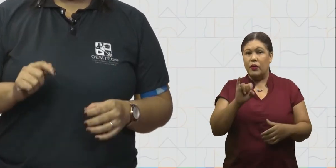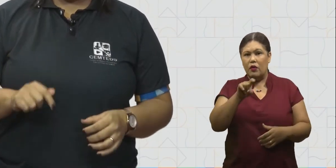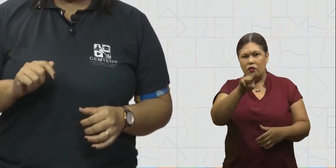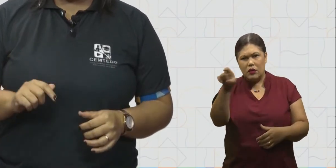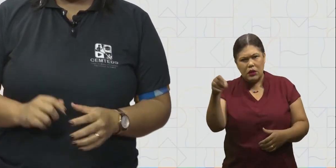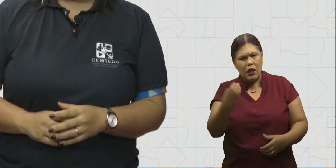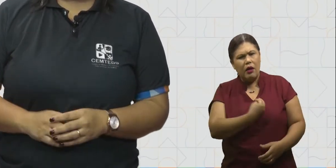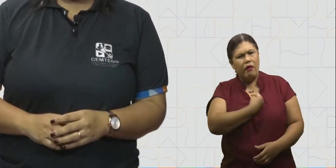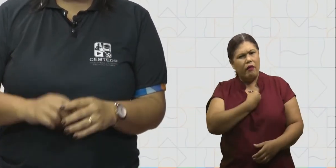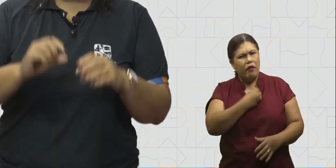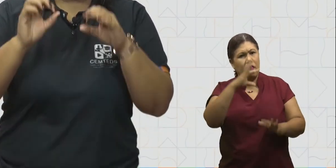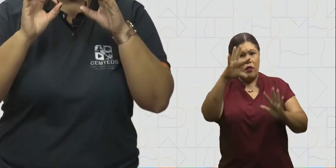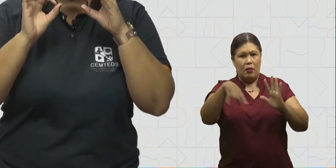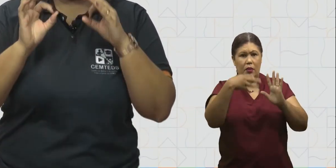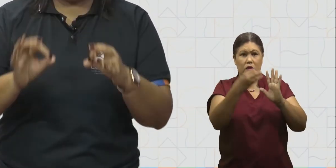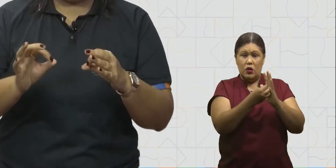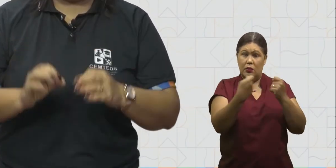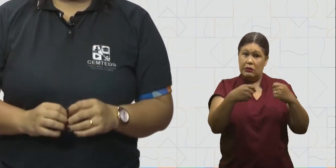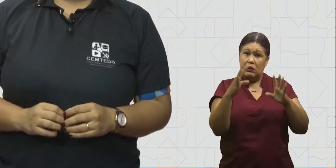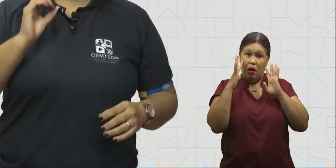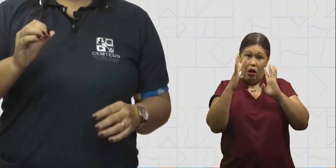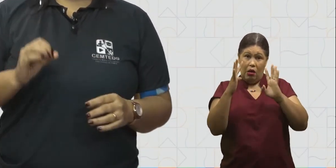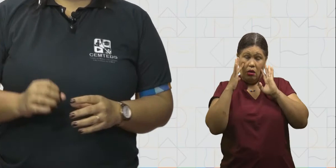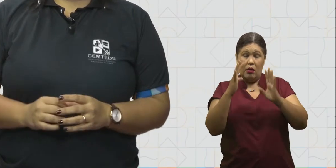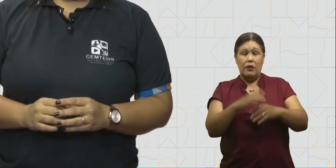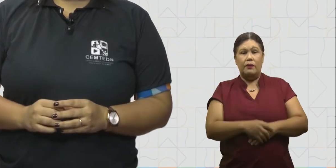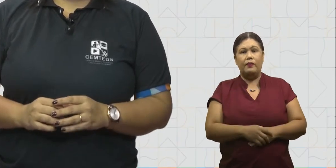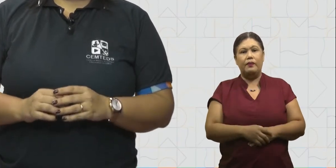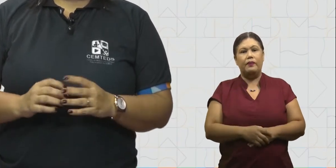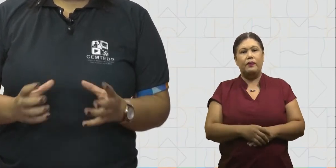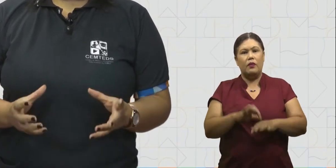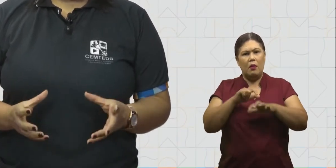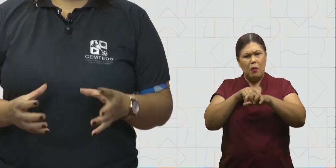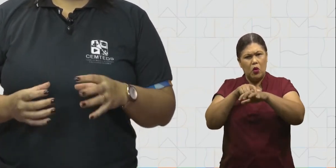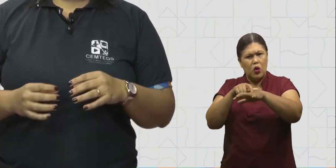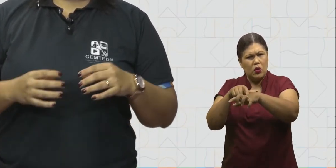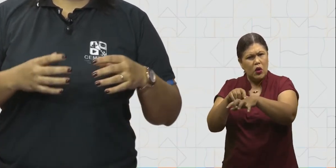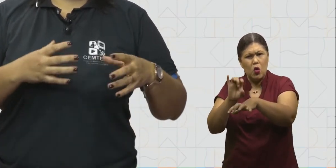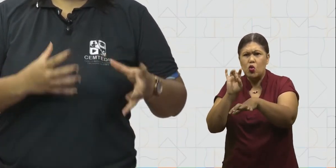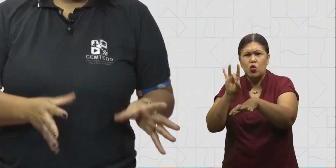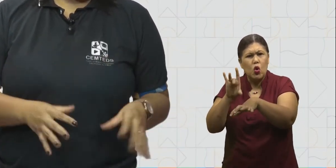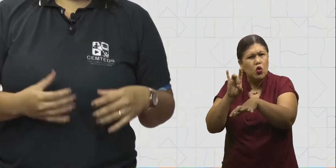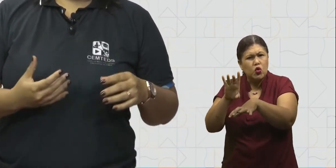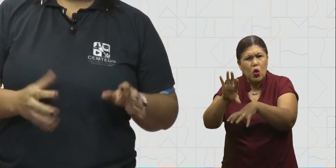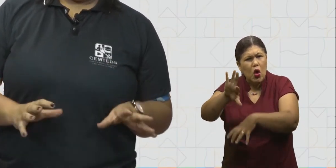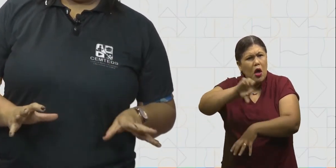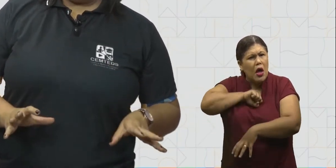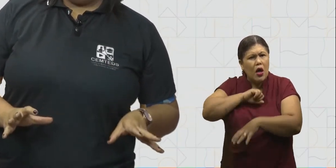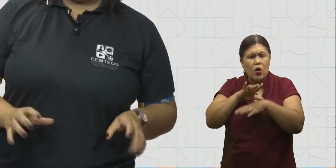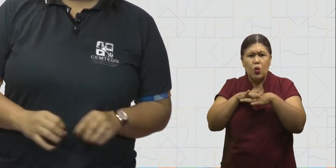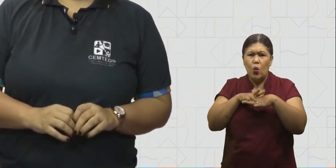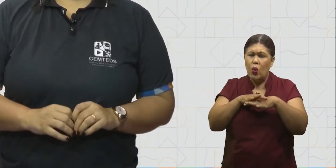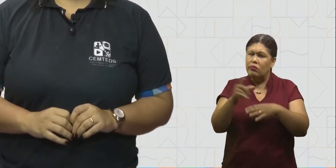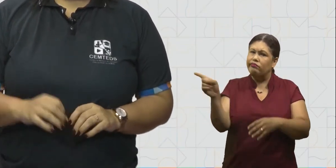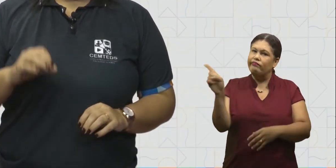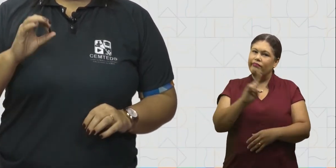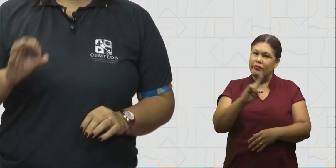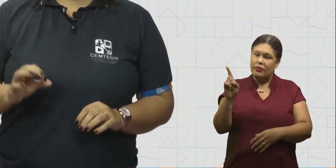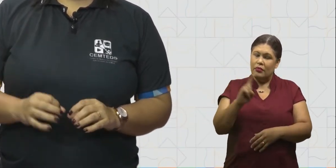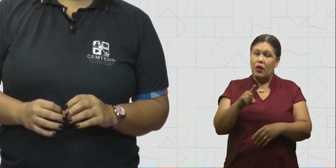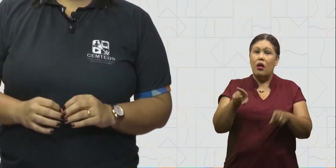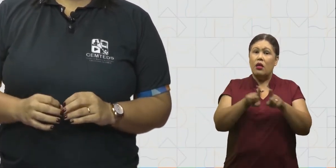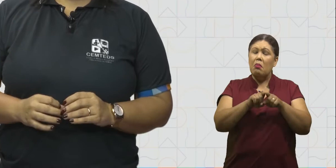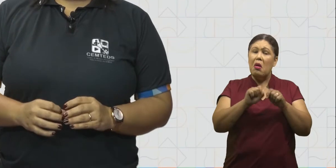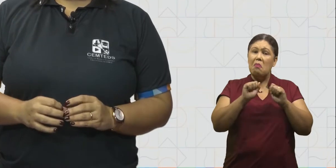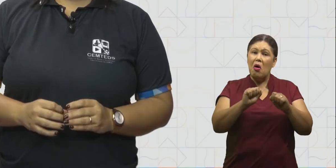você mora nessa região, fique atento. Os protozoários não causam apenas doenças nos seres humanos.